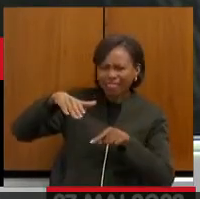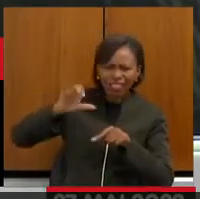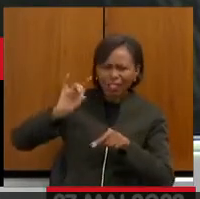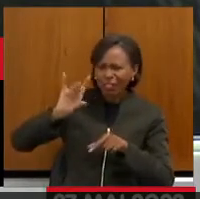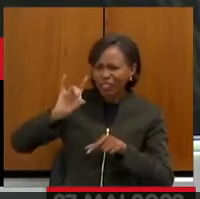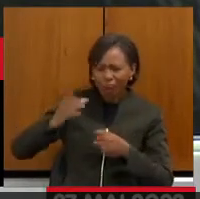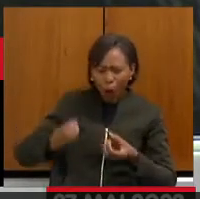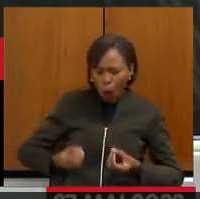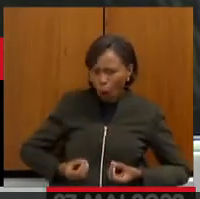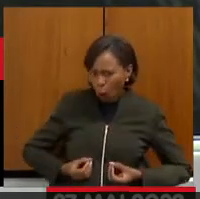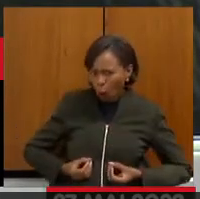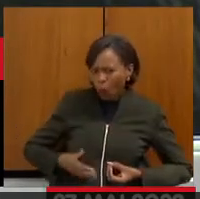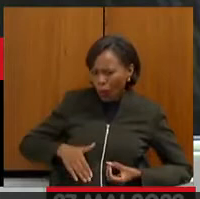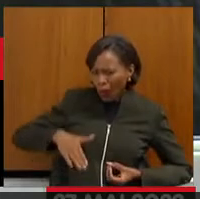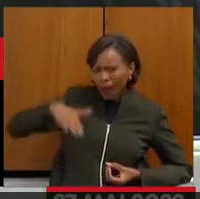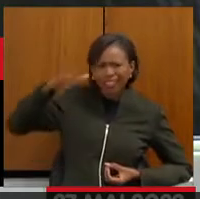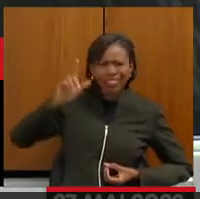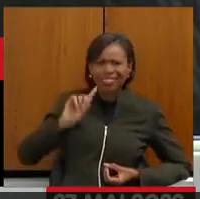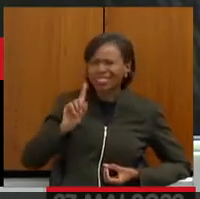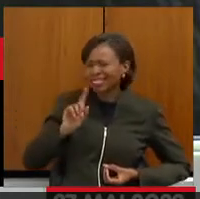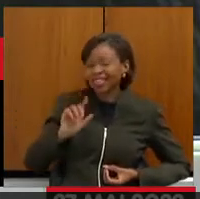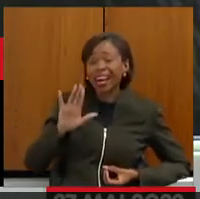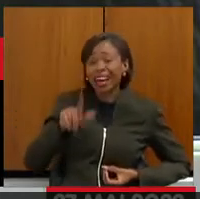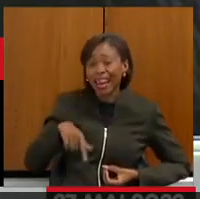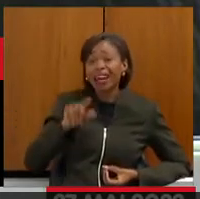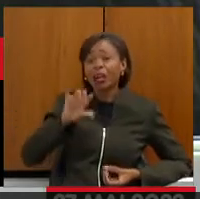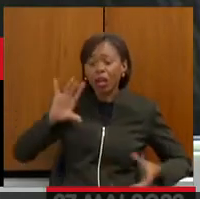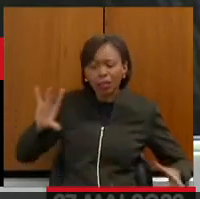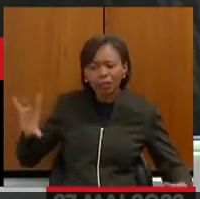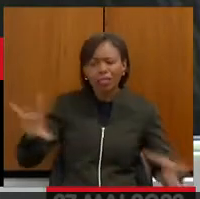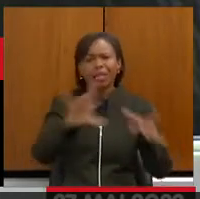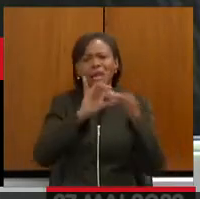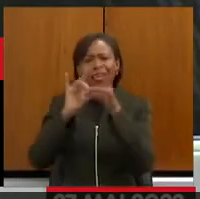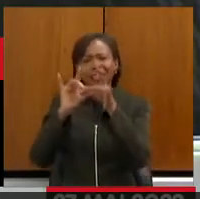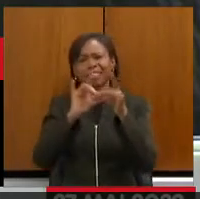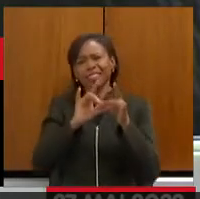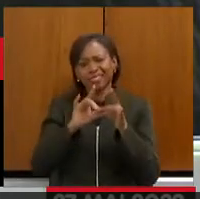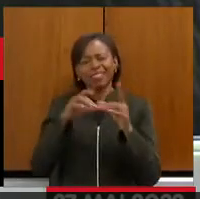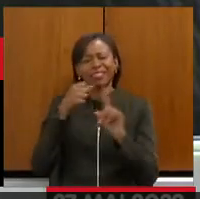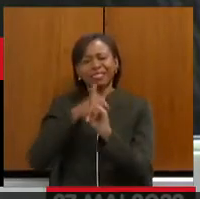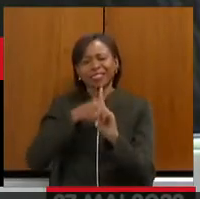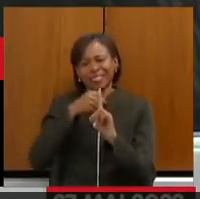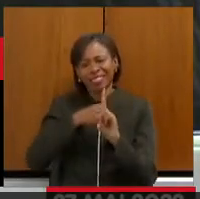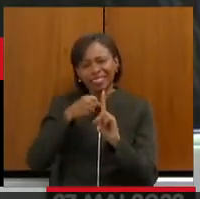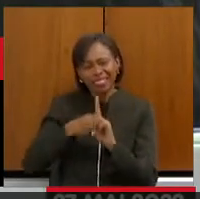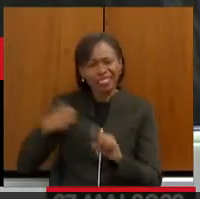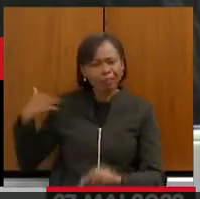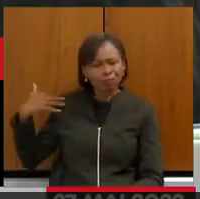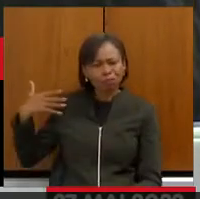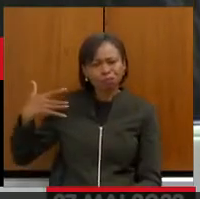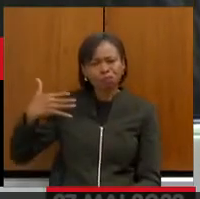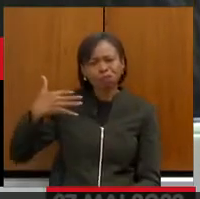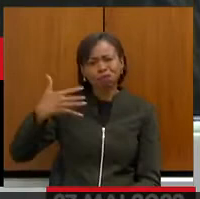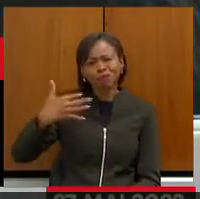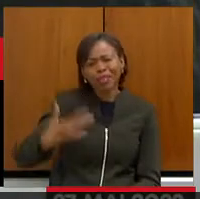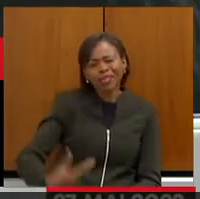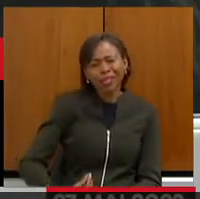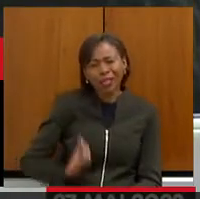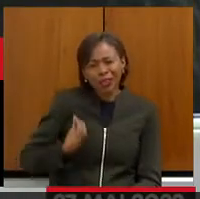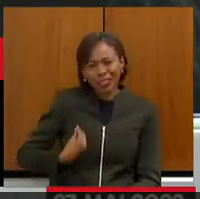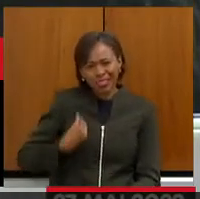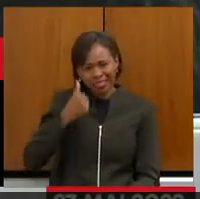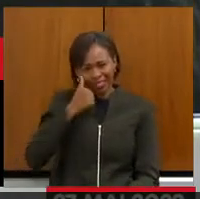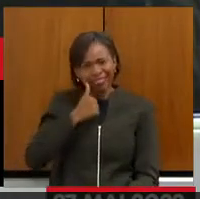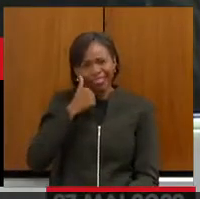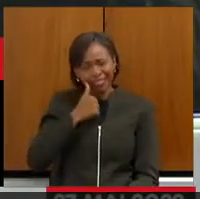útero é abraçar uma luta coletiva é se tornar a mulher ao longo da vida Oi e